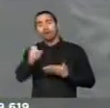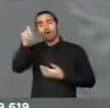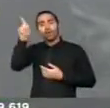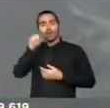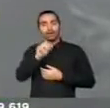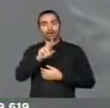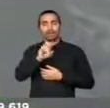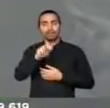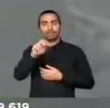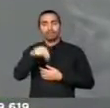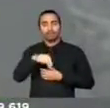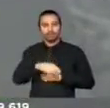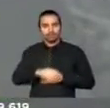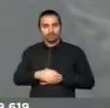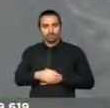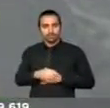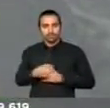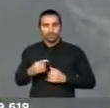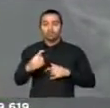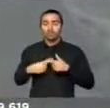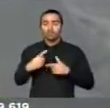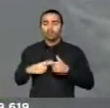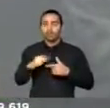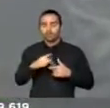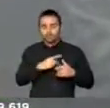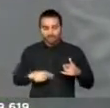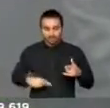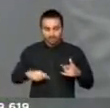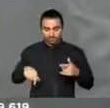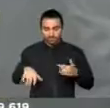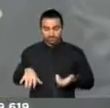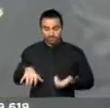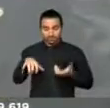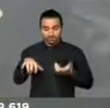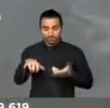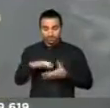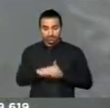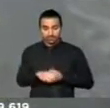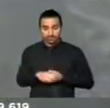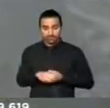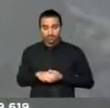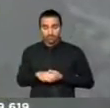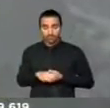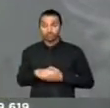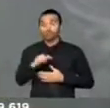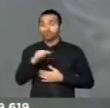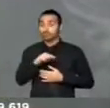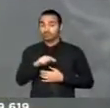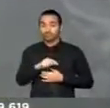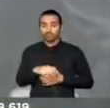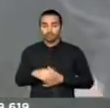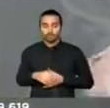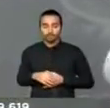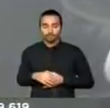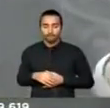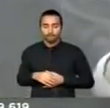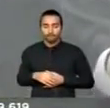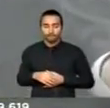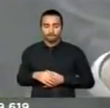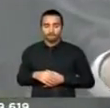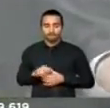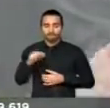Por que o presidente do Congresso Nacional, quando ele, em